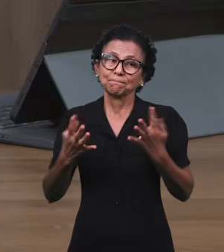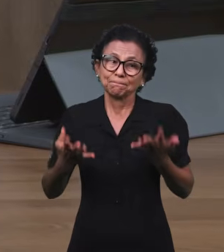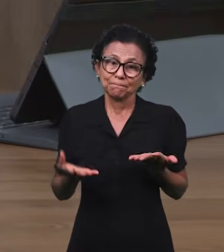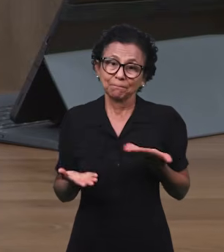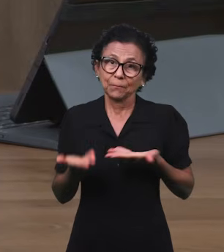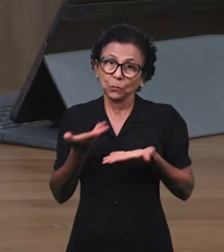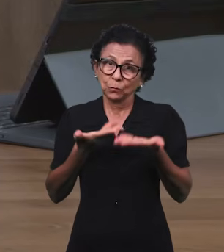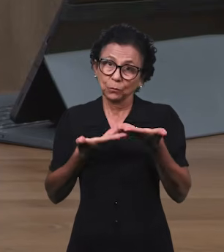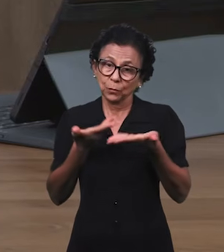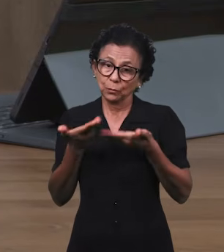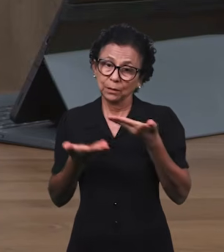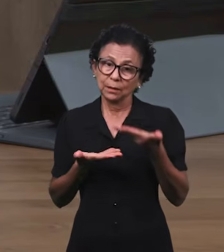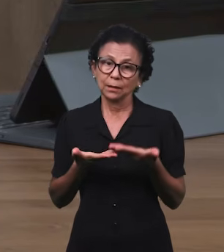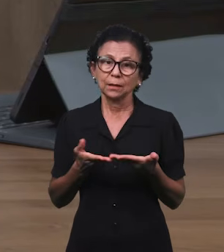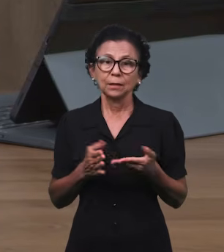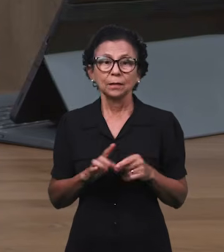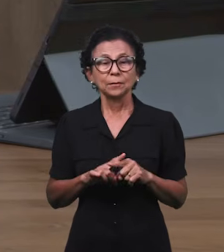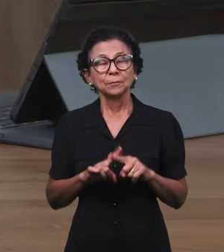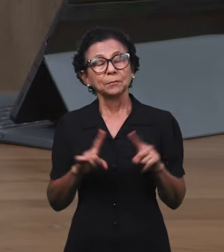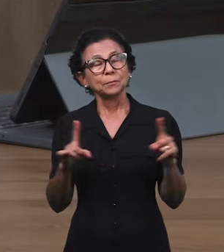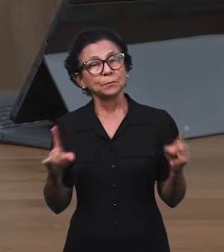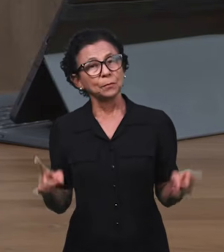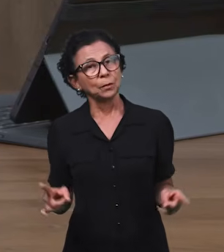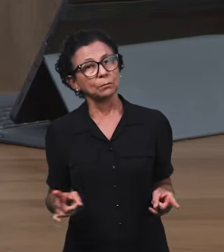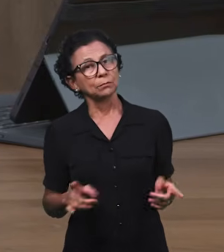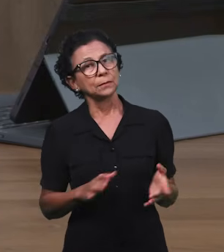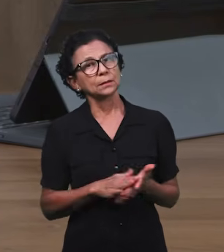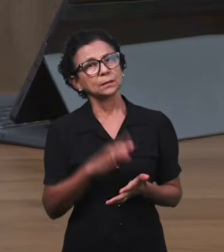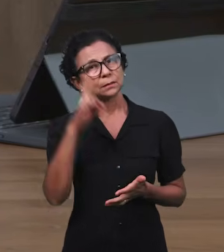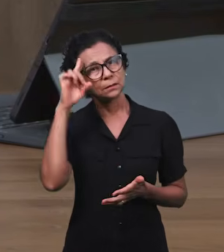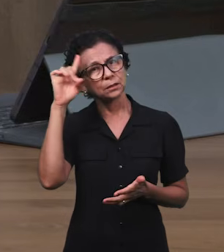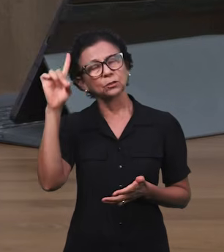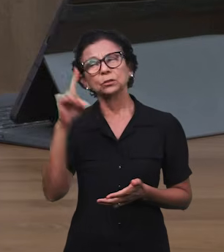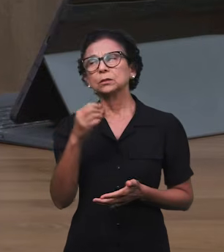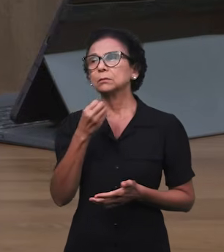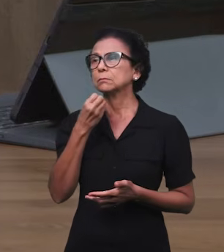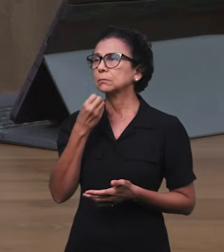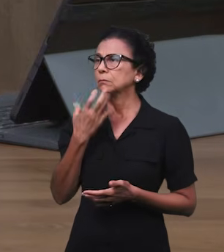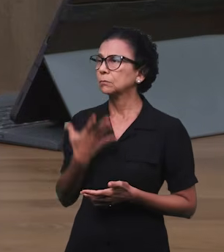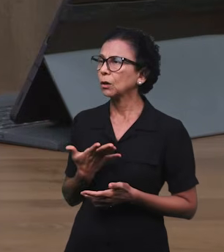que existem dias bons, existem dias ruins,